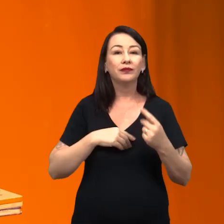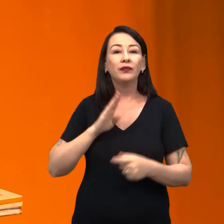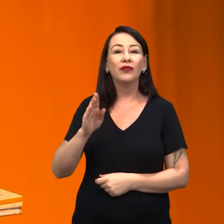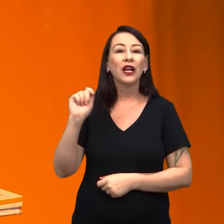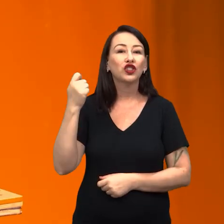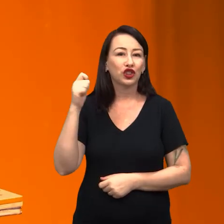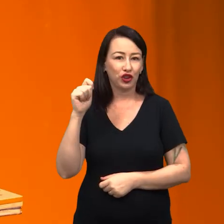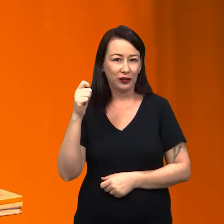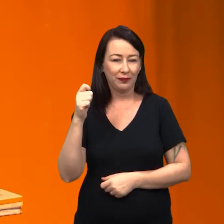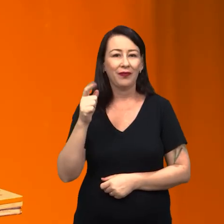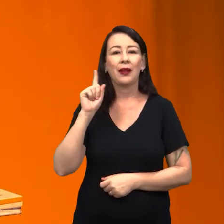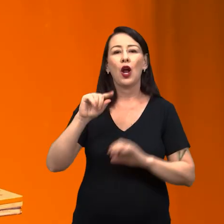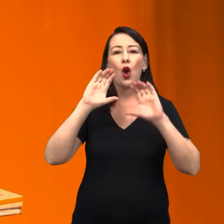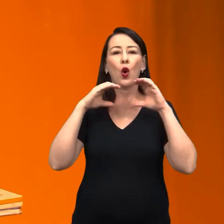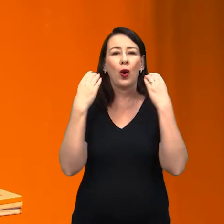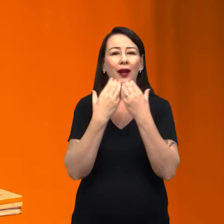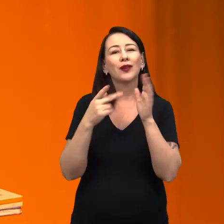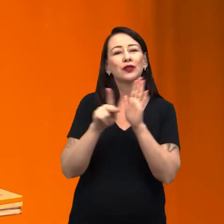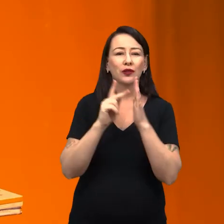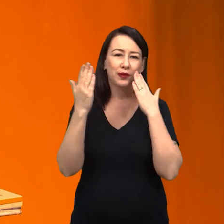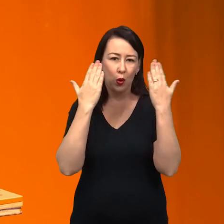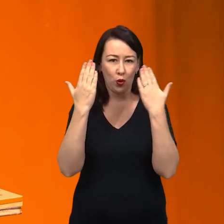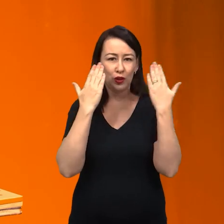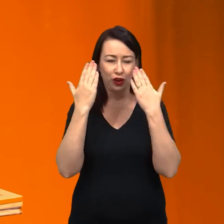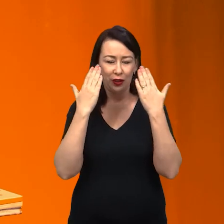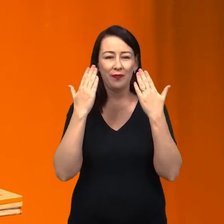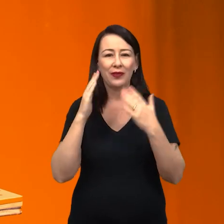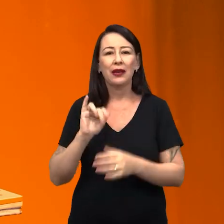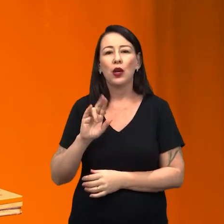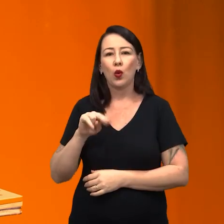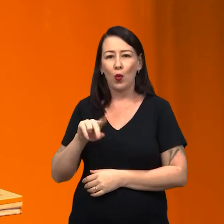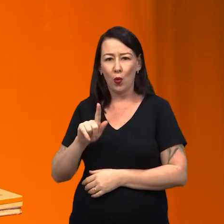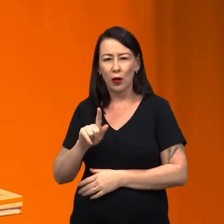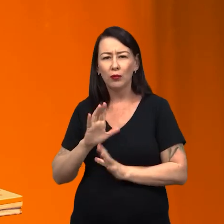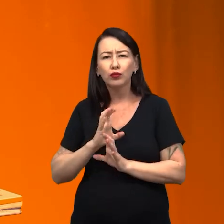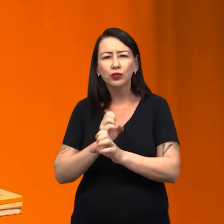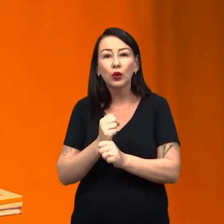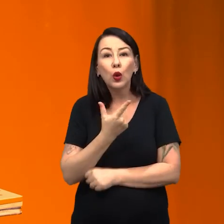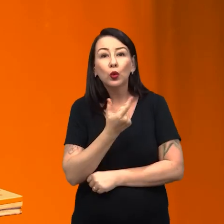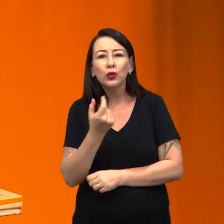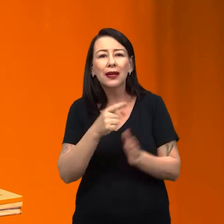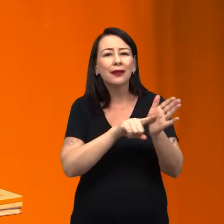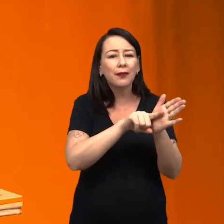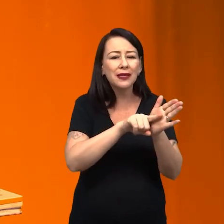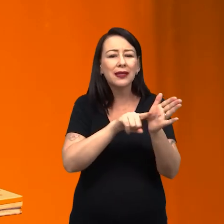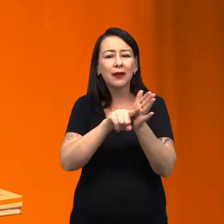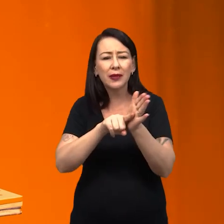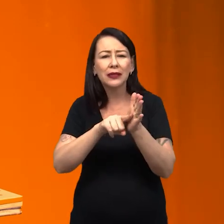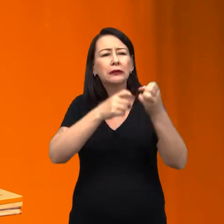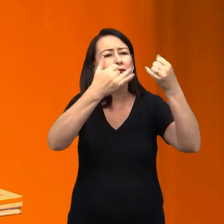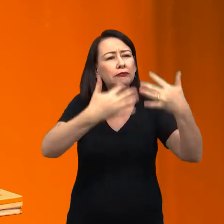psicologia junguiana e tinha 200 trabalhos inscritos falando das patologias da